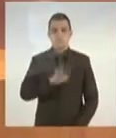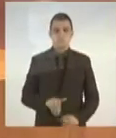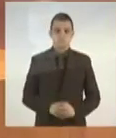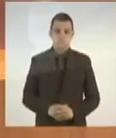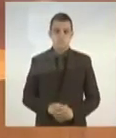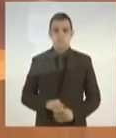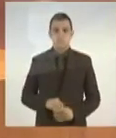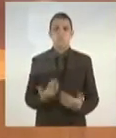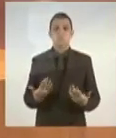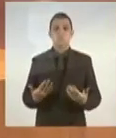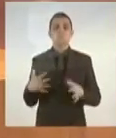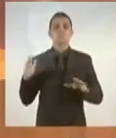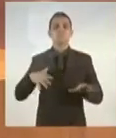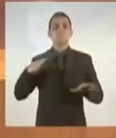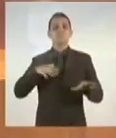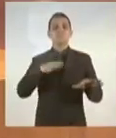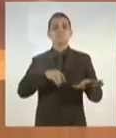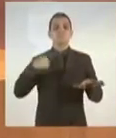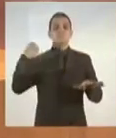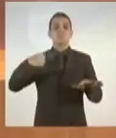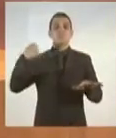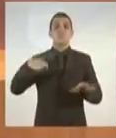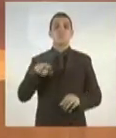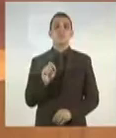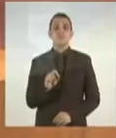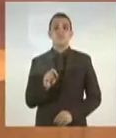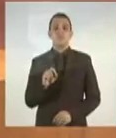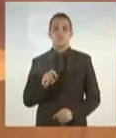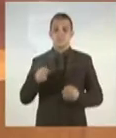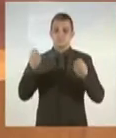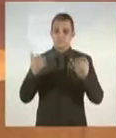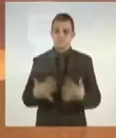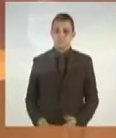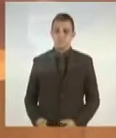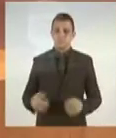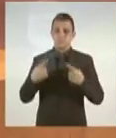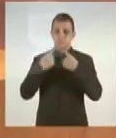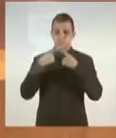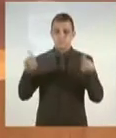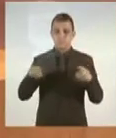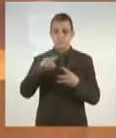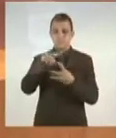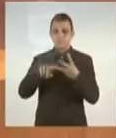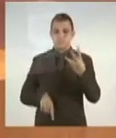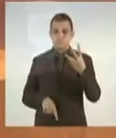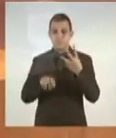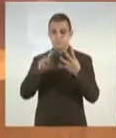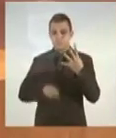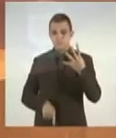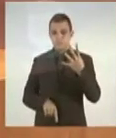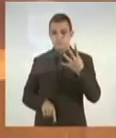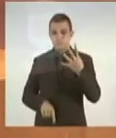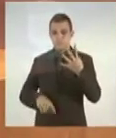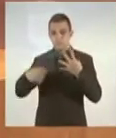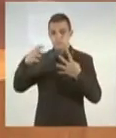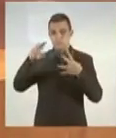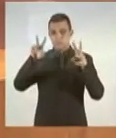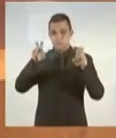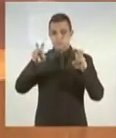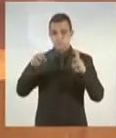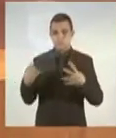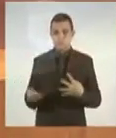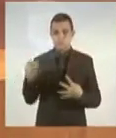mobilização, ela vai tratar de 4 grandes temas. Um deles é defender